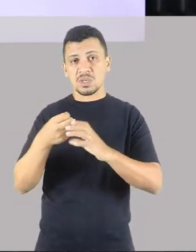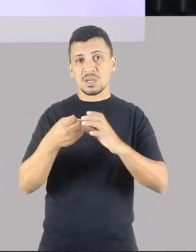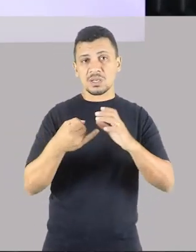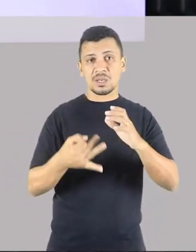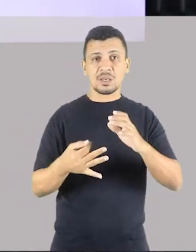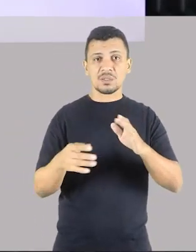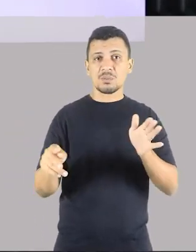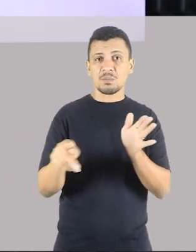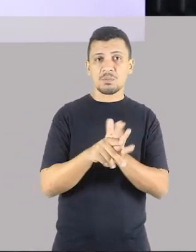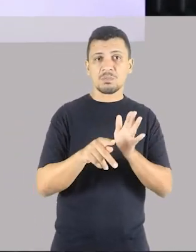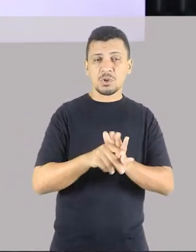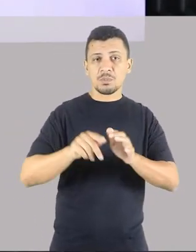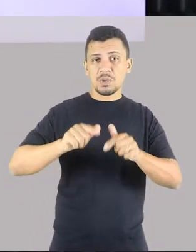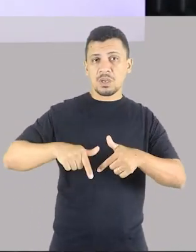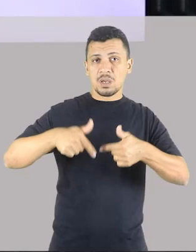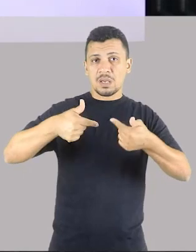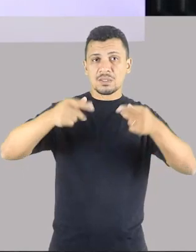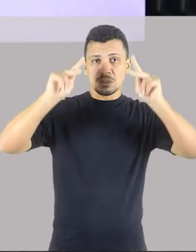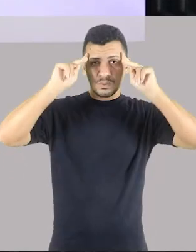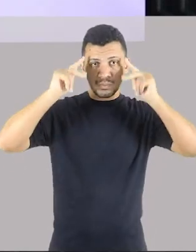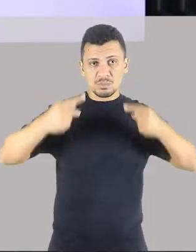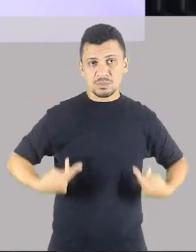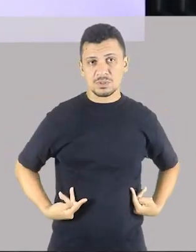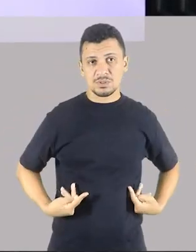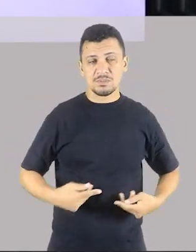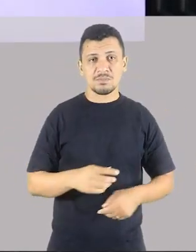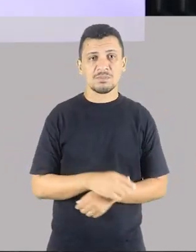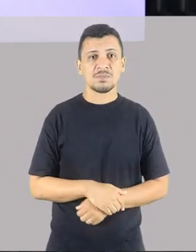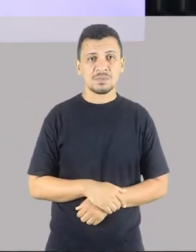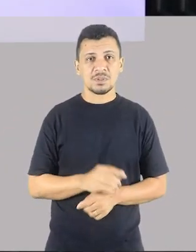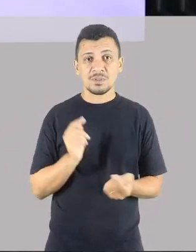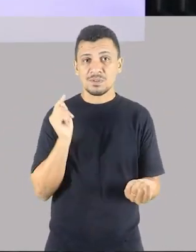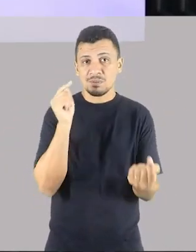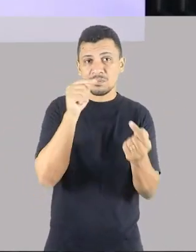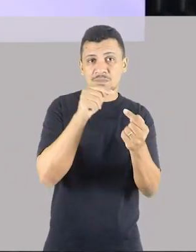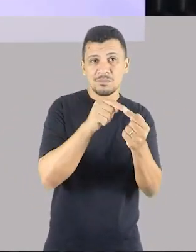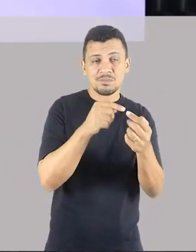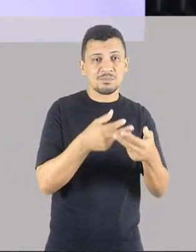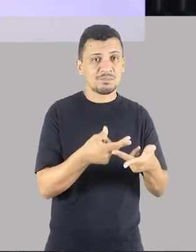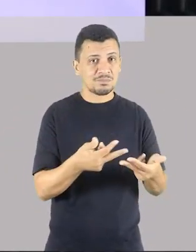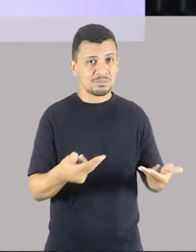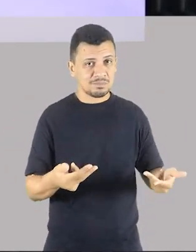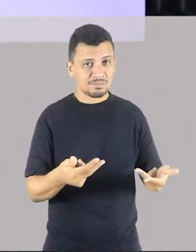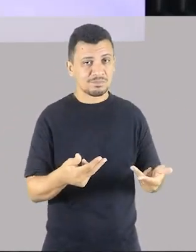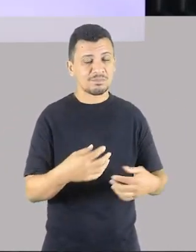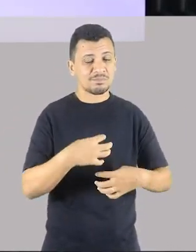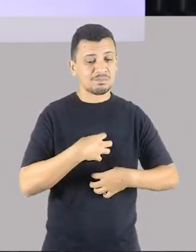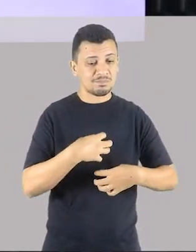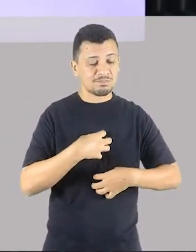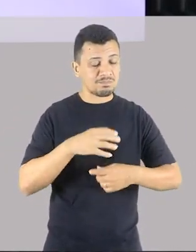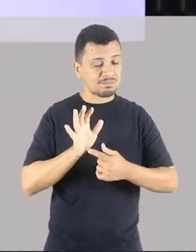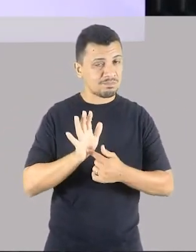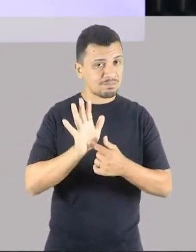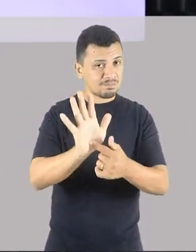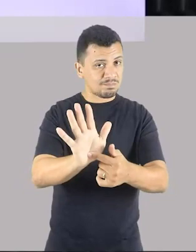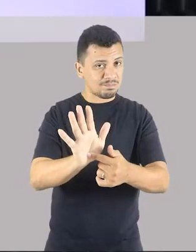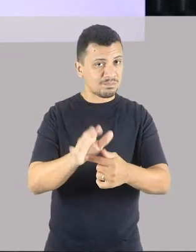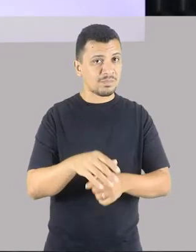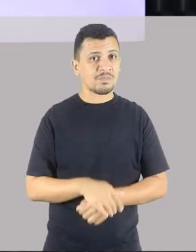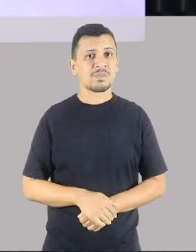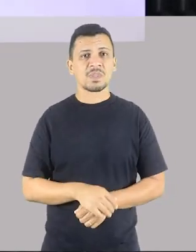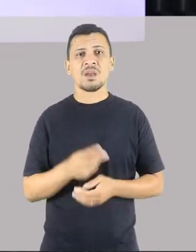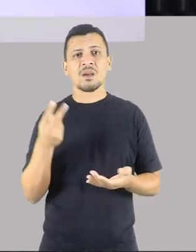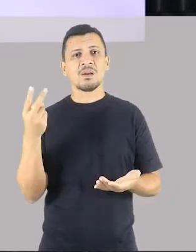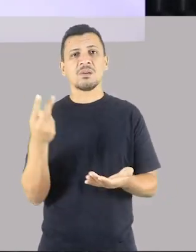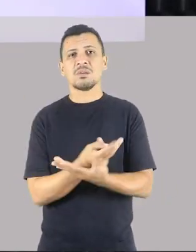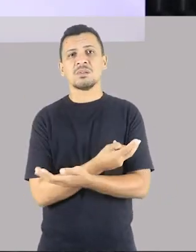ações humanas, certo? Por vários fins, fins de expressividade. Então, toda vez que isso acontecer, não